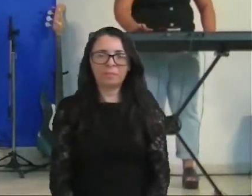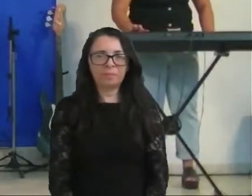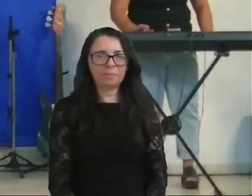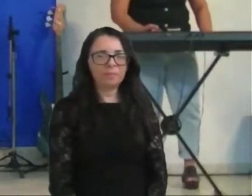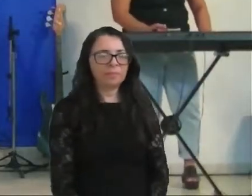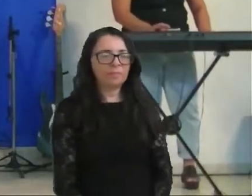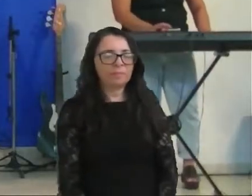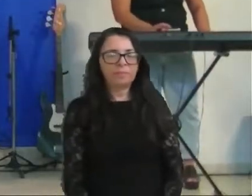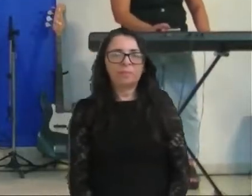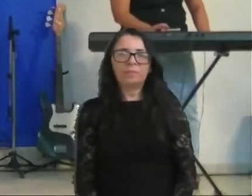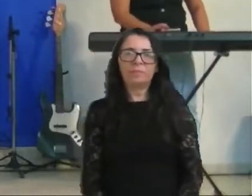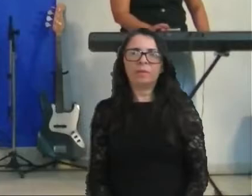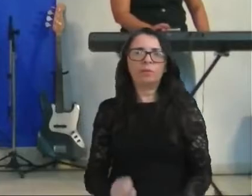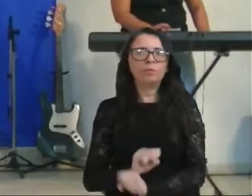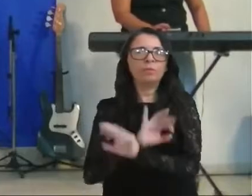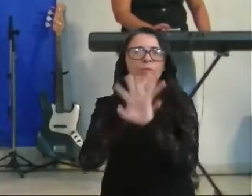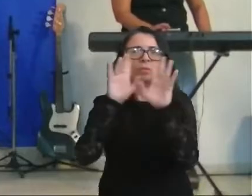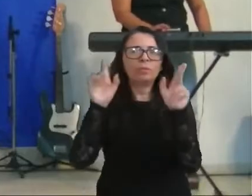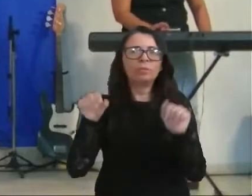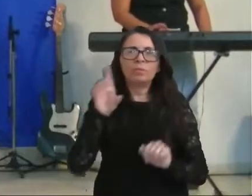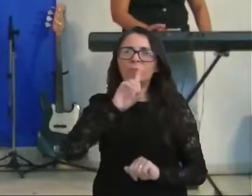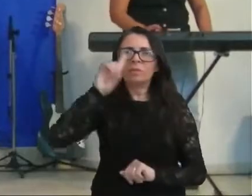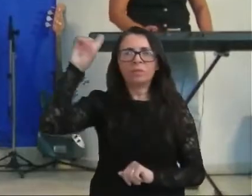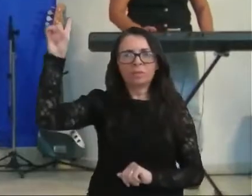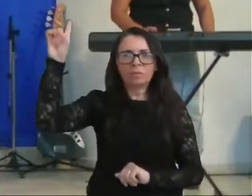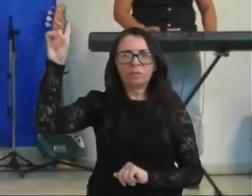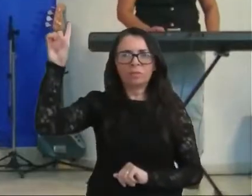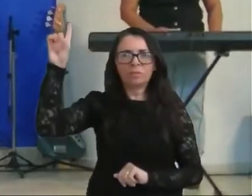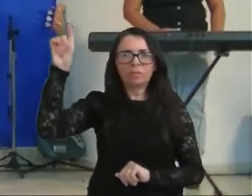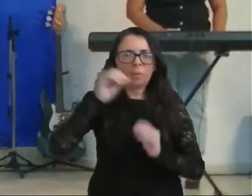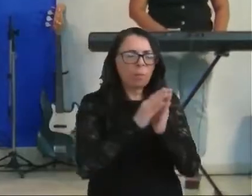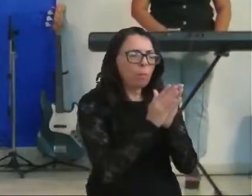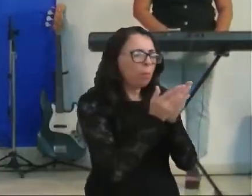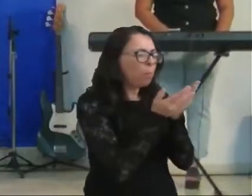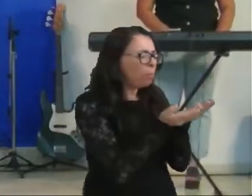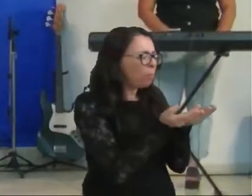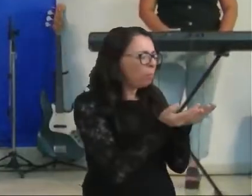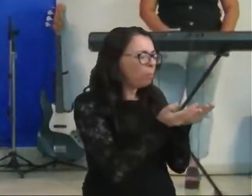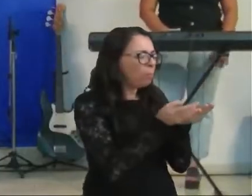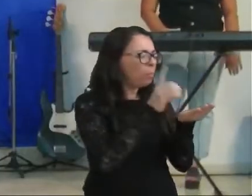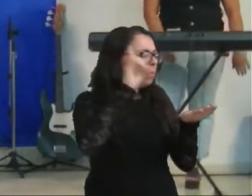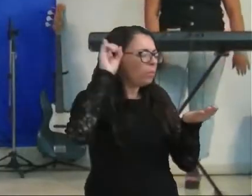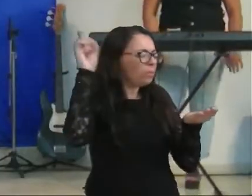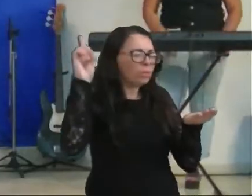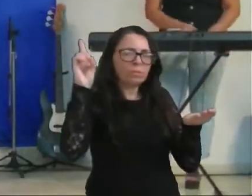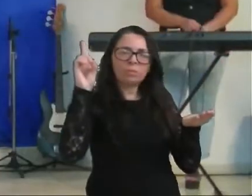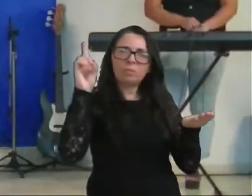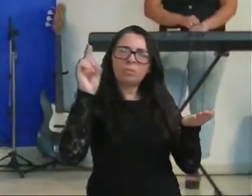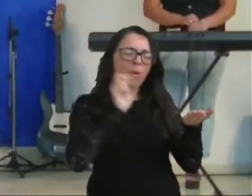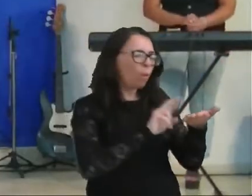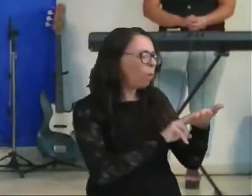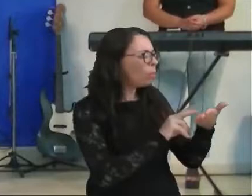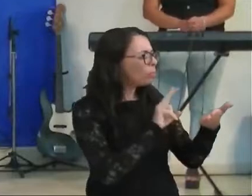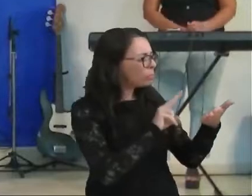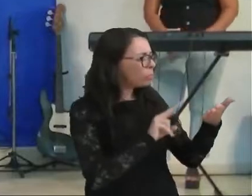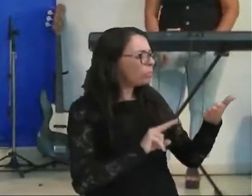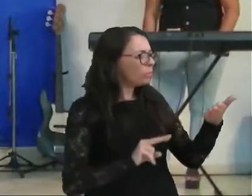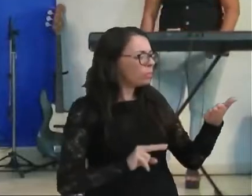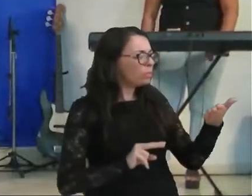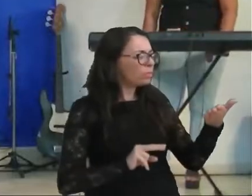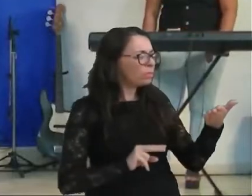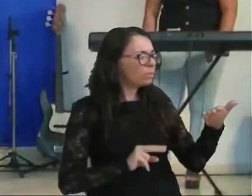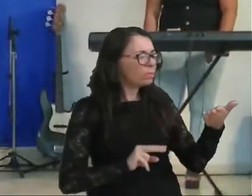Glória a Deus. A palavra de Deus nos diz que no mundo nós passaríamos por aflições. Jesus deixou isso para a